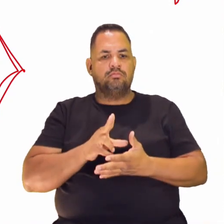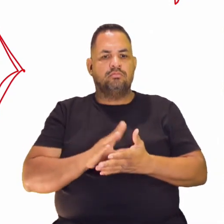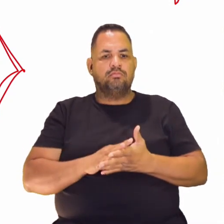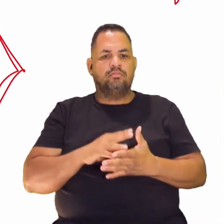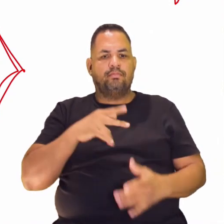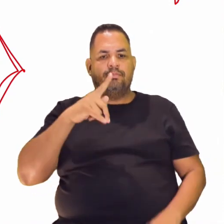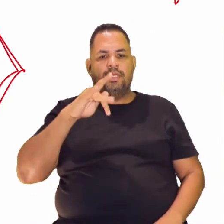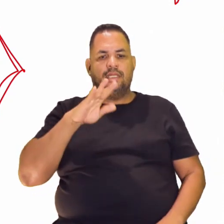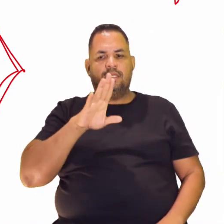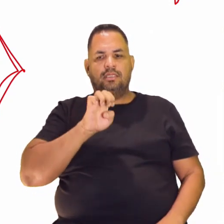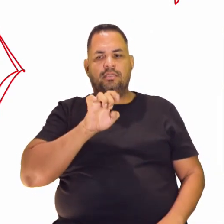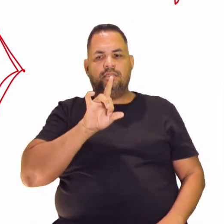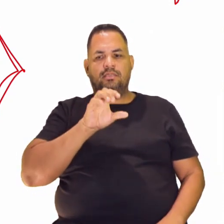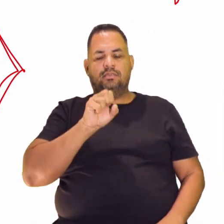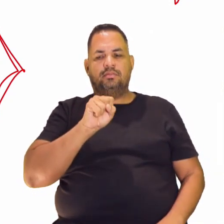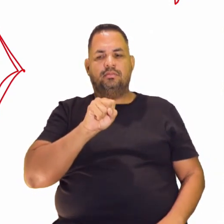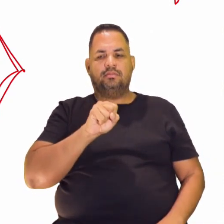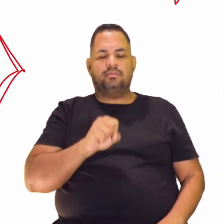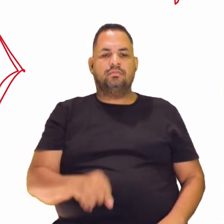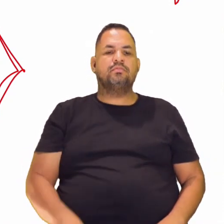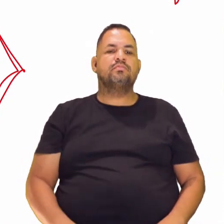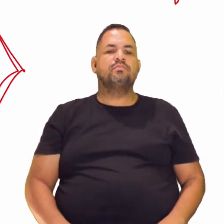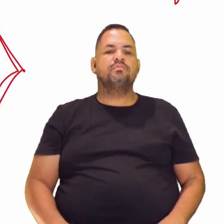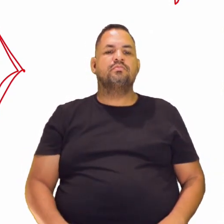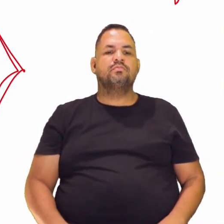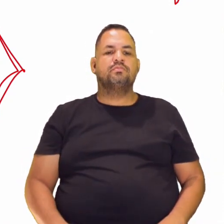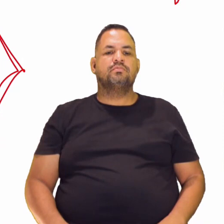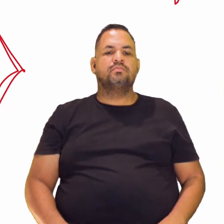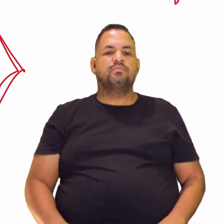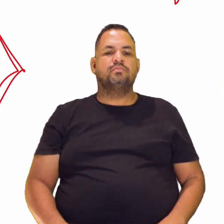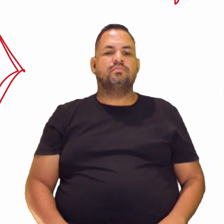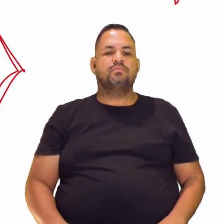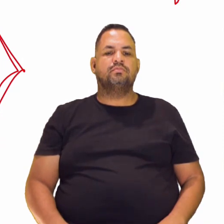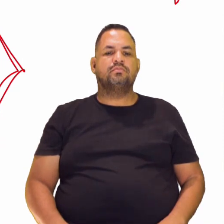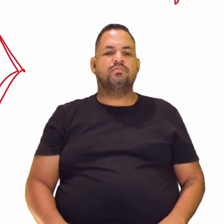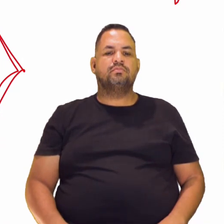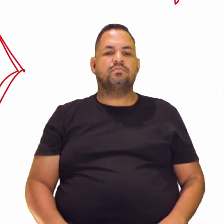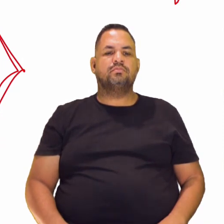chamarem-se entre si de parentes.